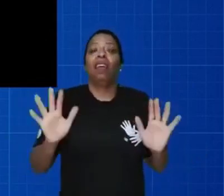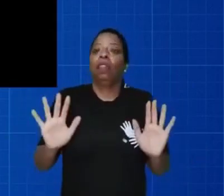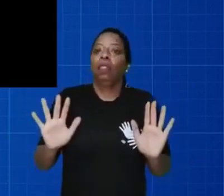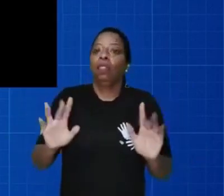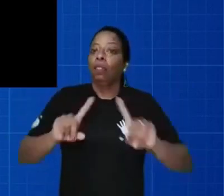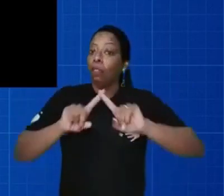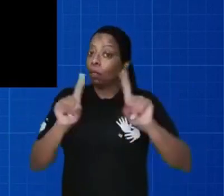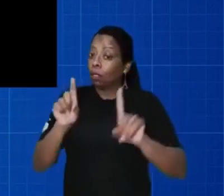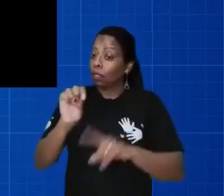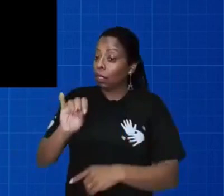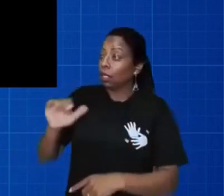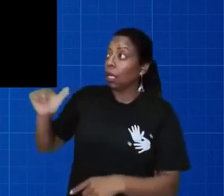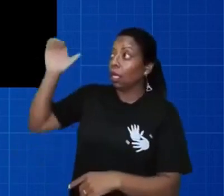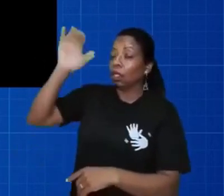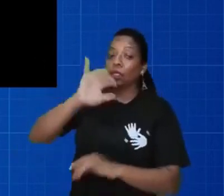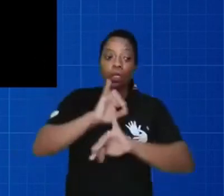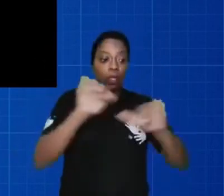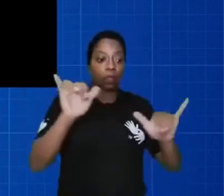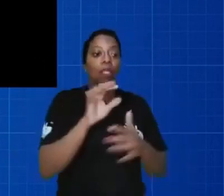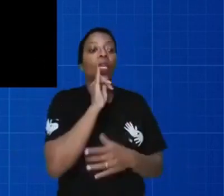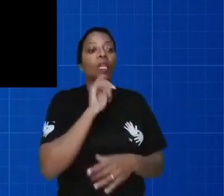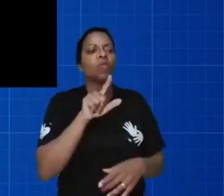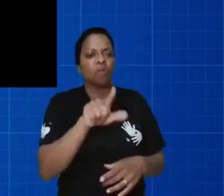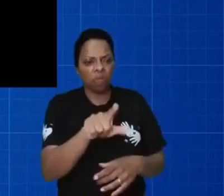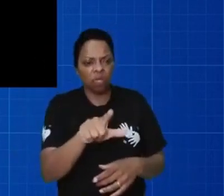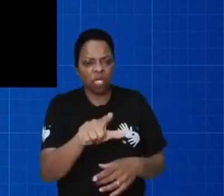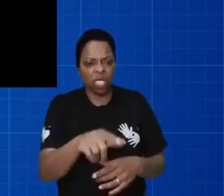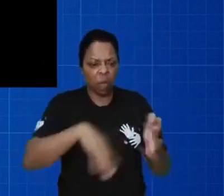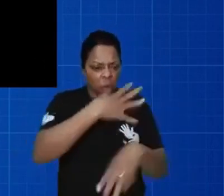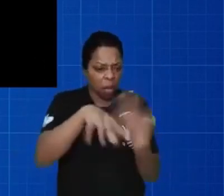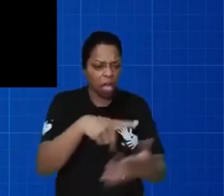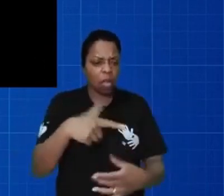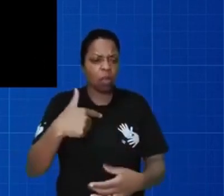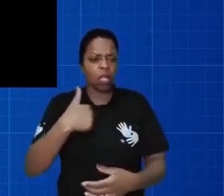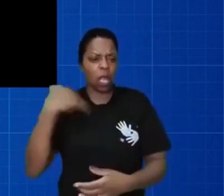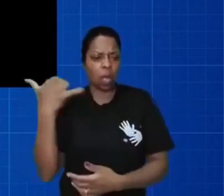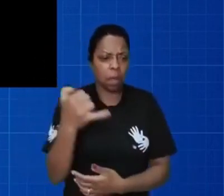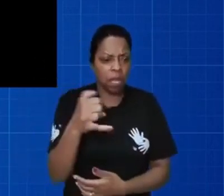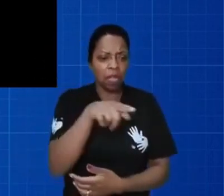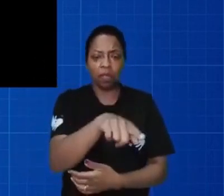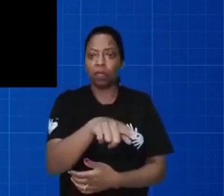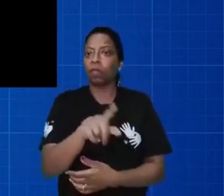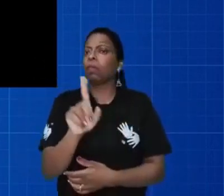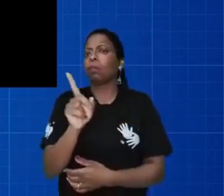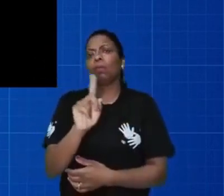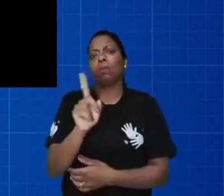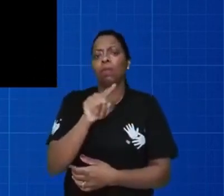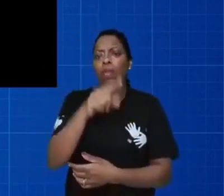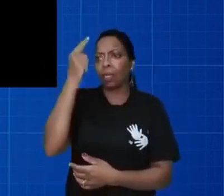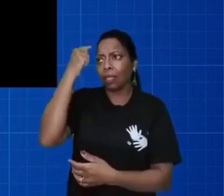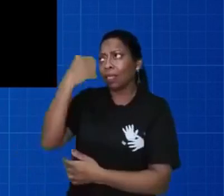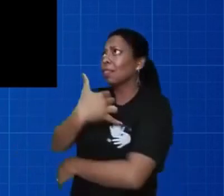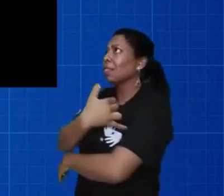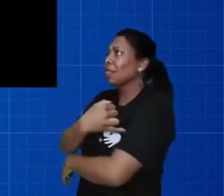se você aprontar, eles vão entender como um castigo, eles não vão entender como uma coisa boa. E eles precisam ter para eles que a vacina é uma coisa